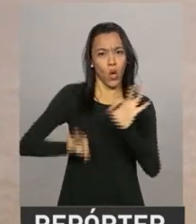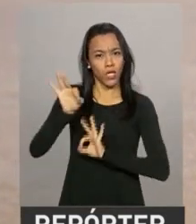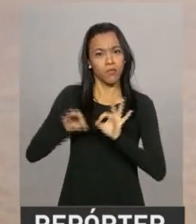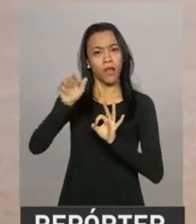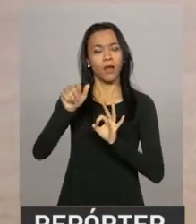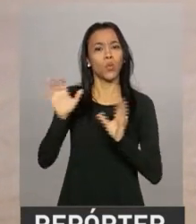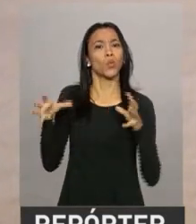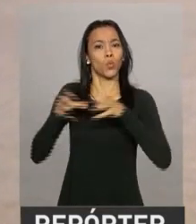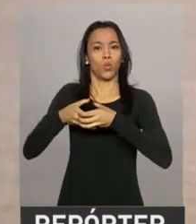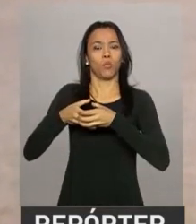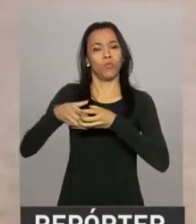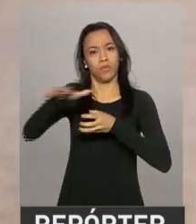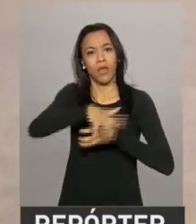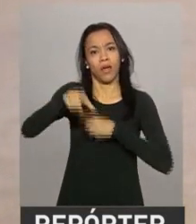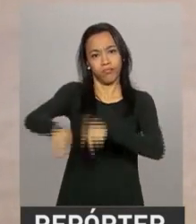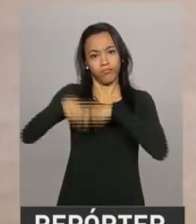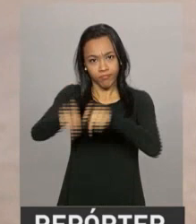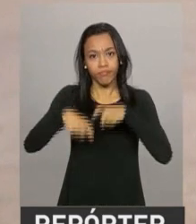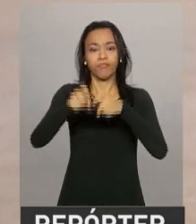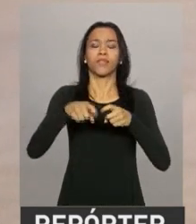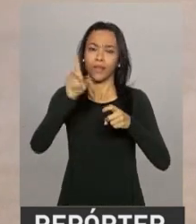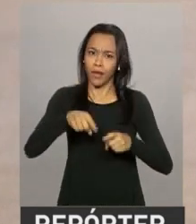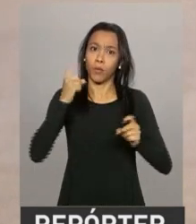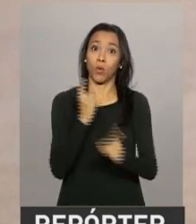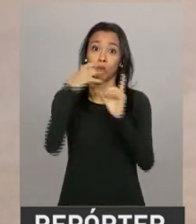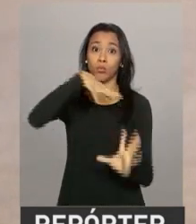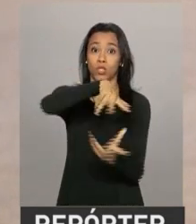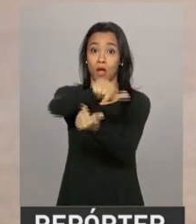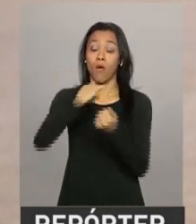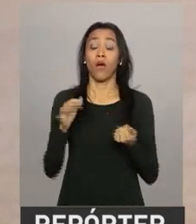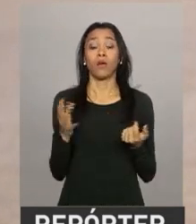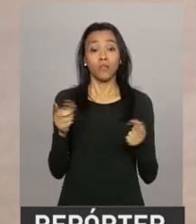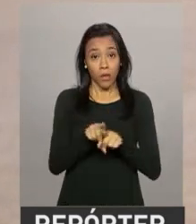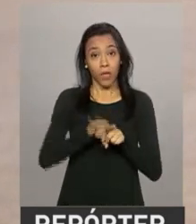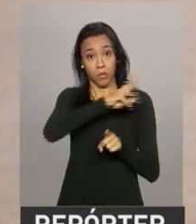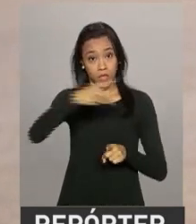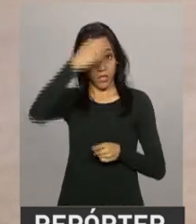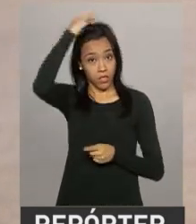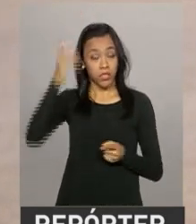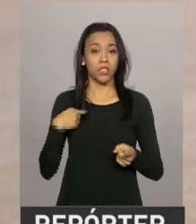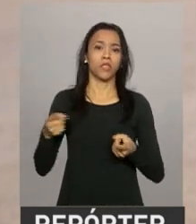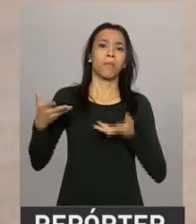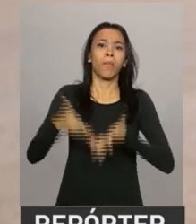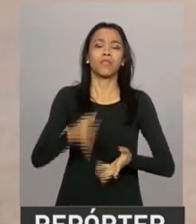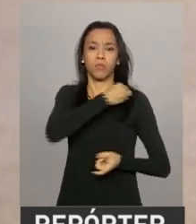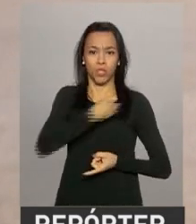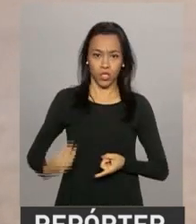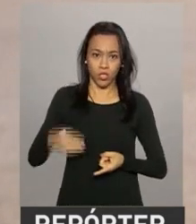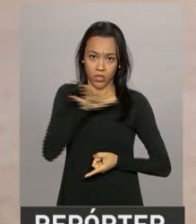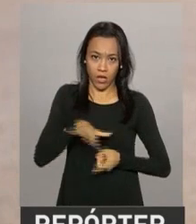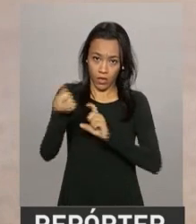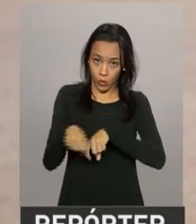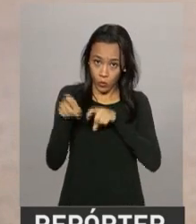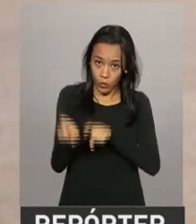Como você disse, é o maior evento do agronegócio mundial. Ao lado do presidente em exercício, participam do evento os ministros da